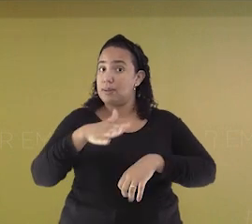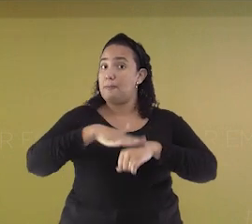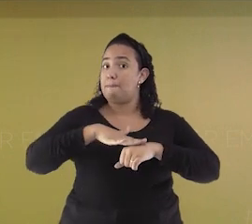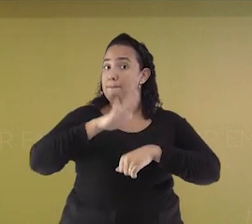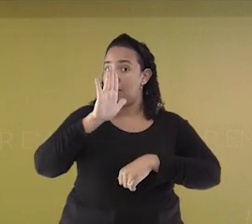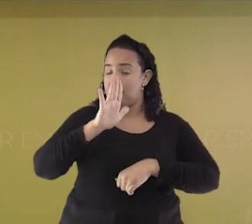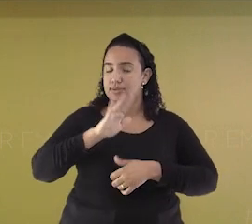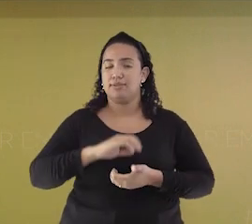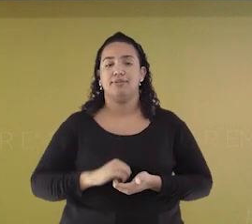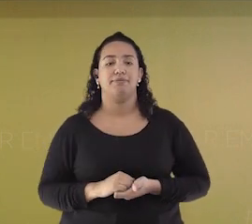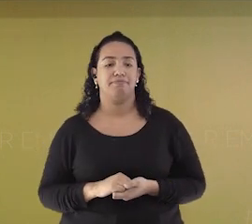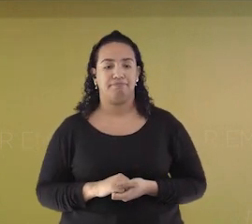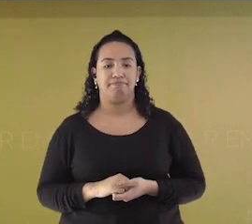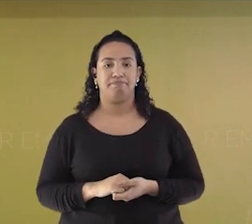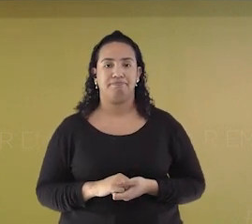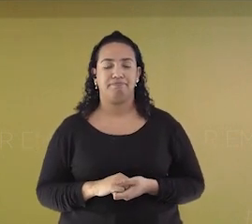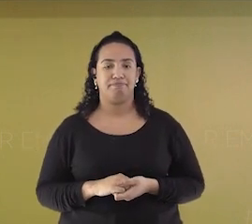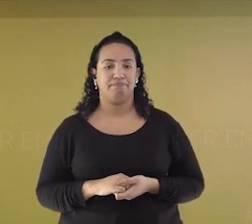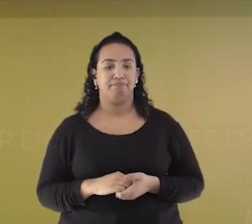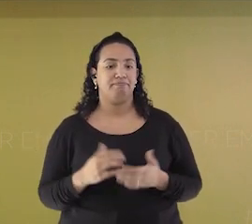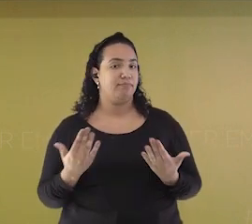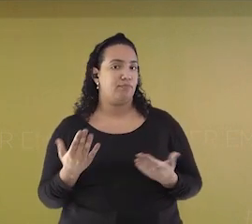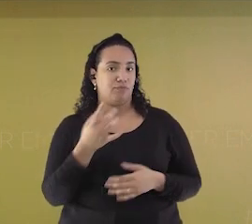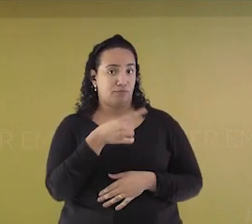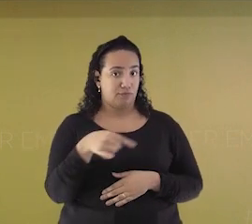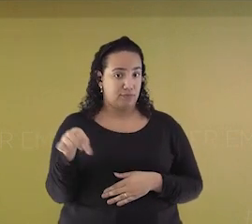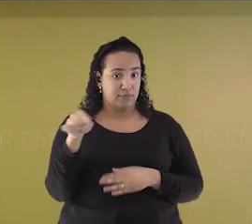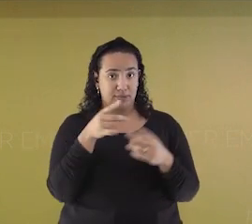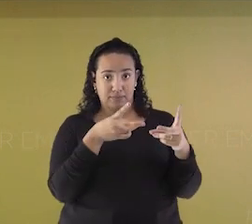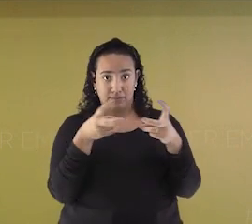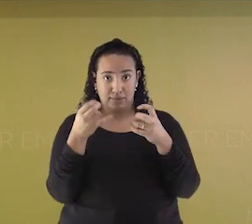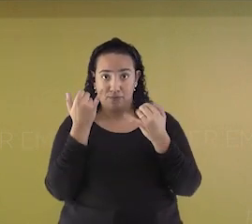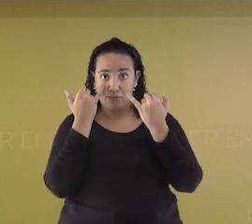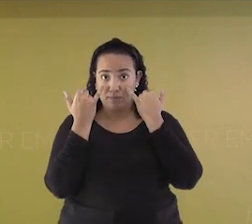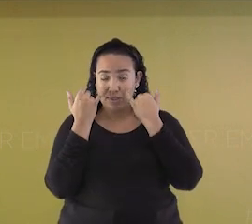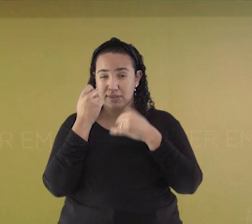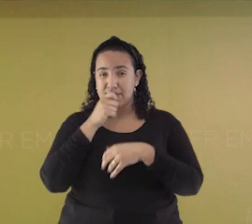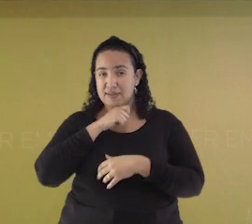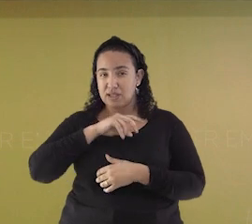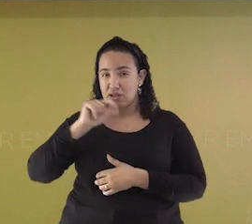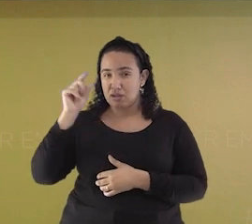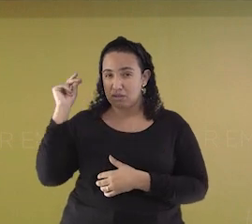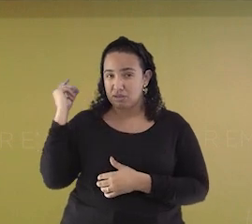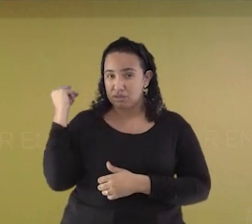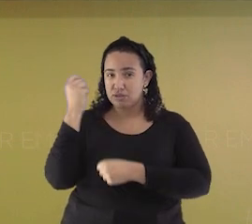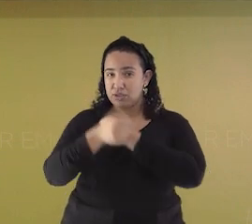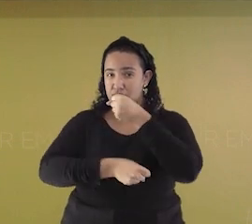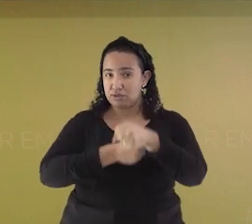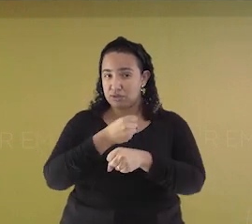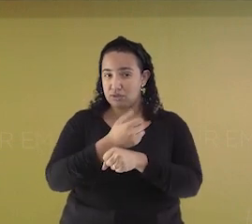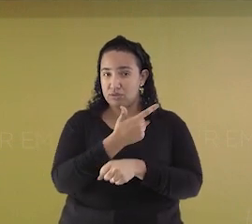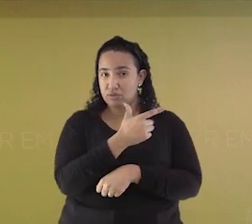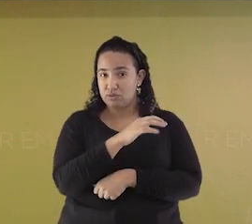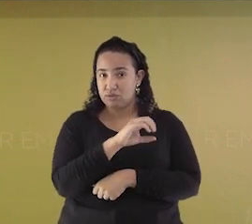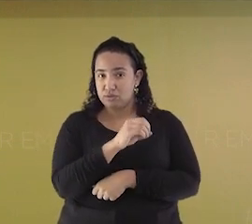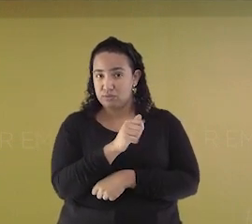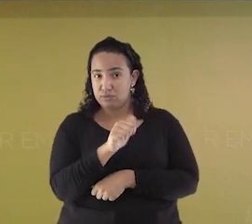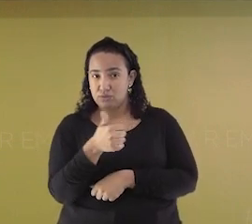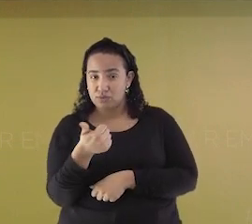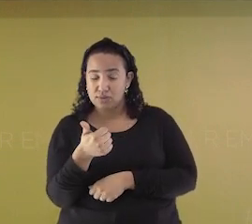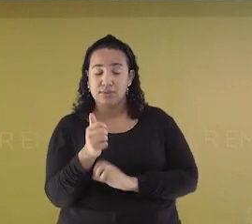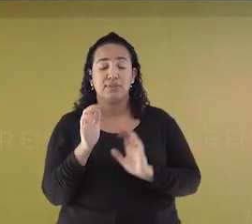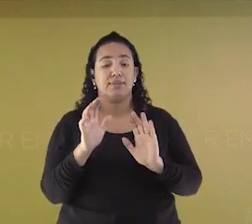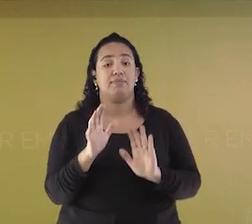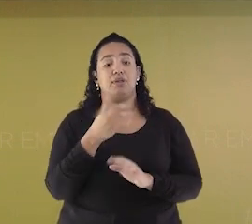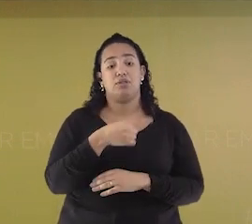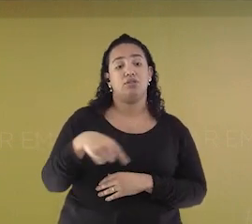fala um pouco melhor sobre isso. Você vai reparar que os dados são antigos, de 2011, mas dá